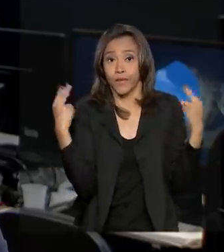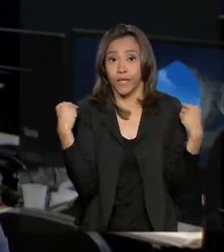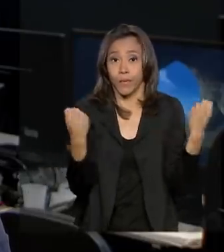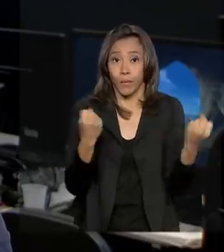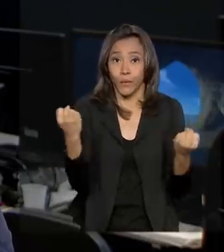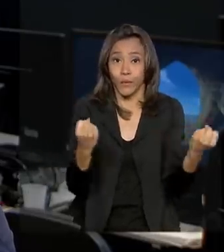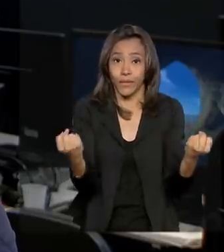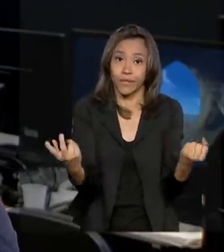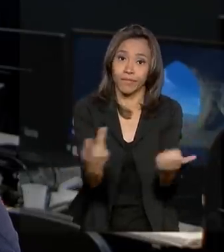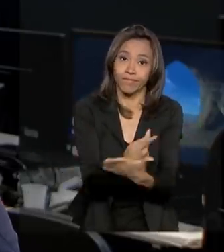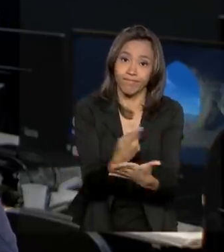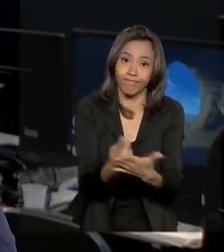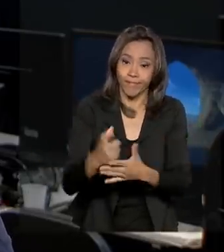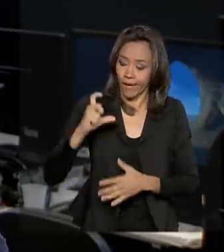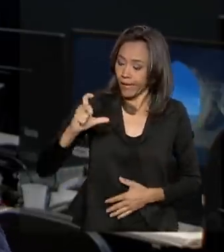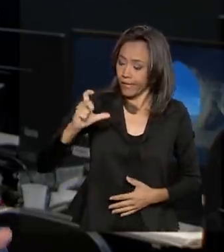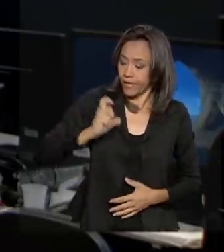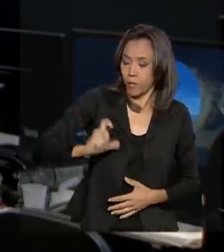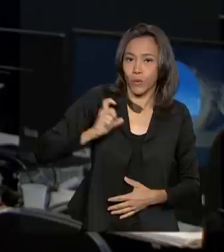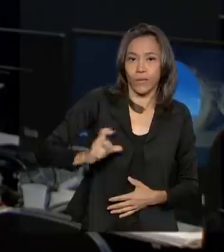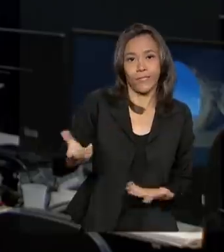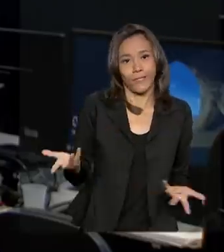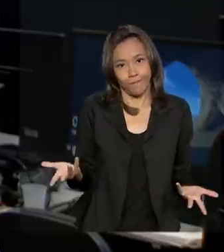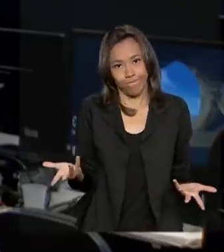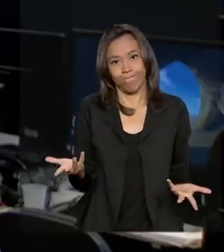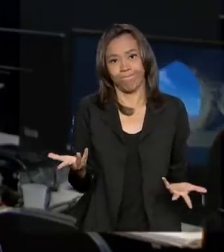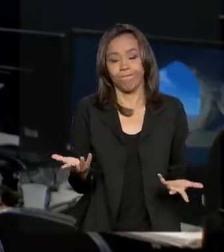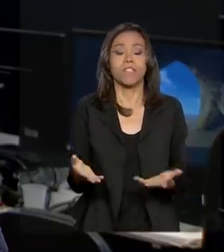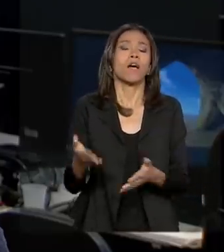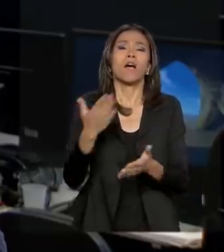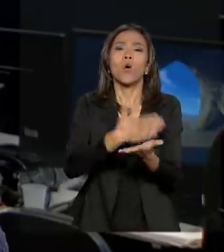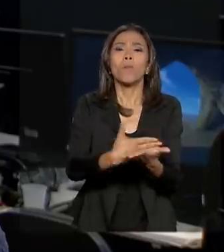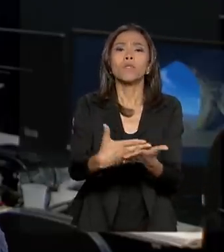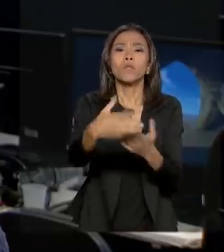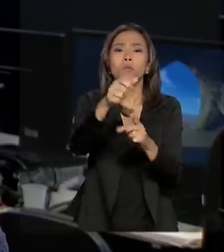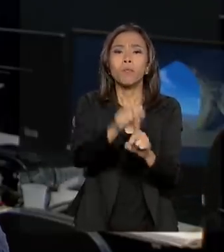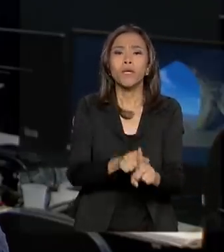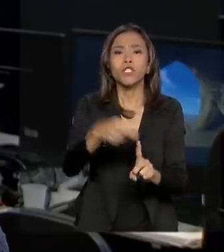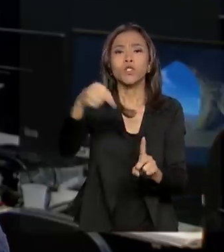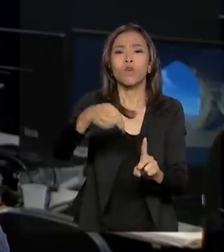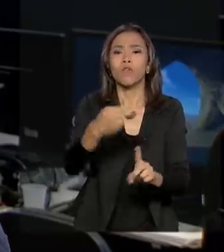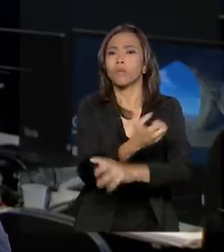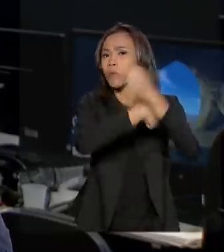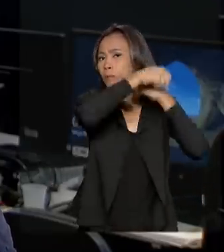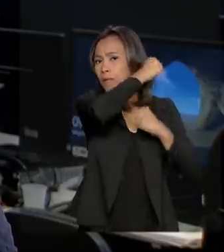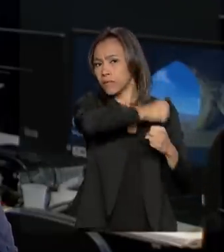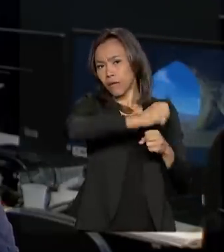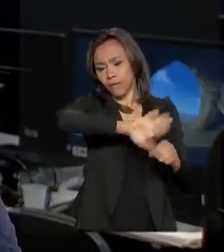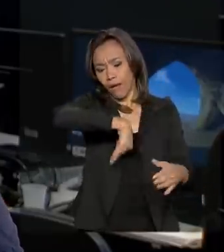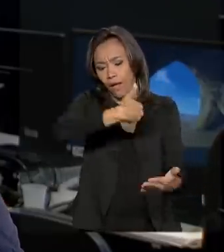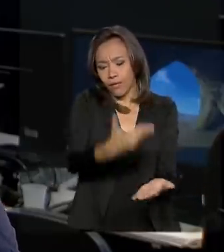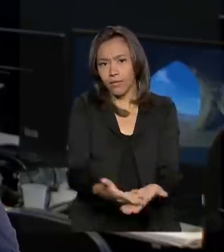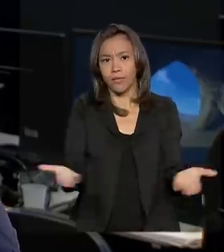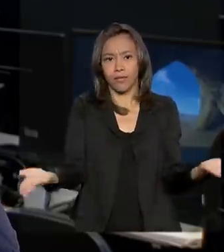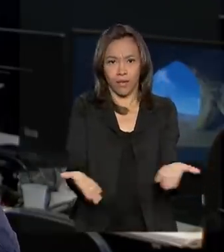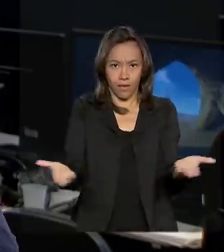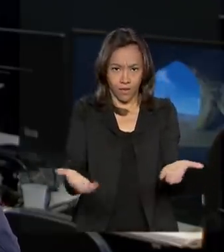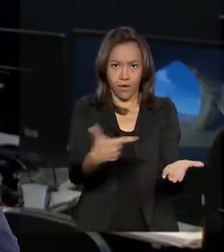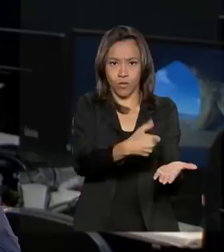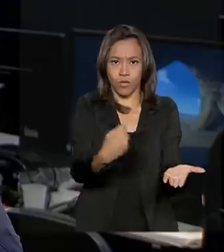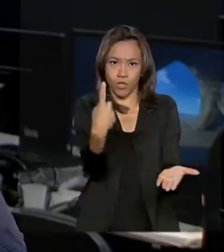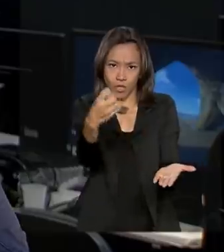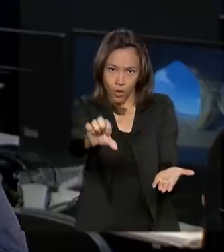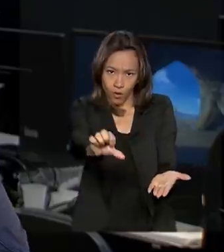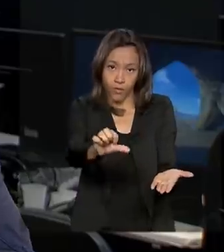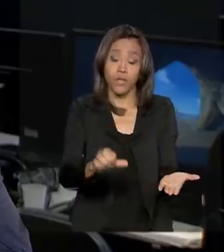irregular a ação começou em novembro do ano passado e se estendeu ao longo de 2019 além dos terminais